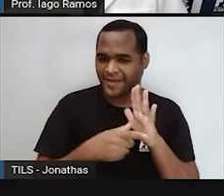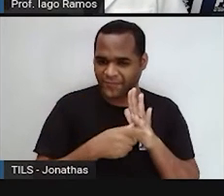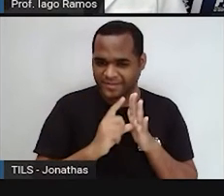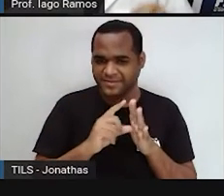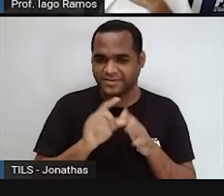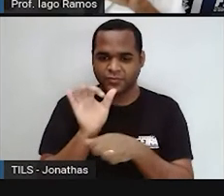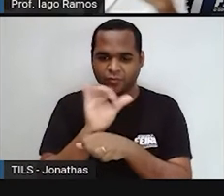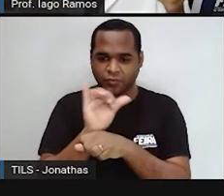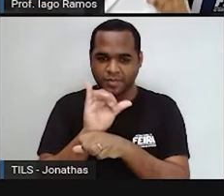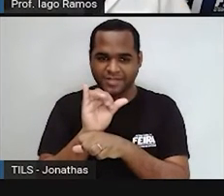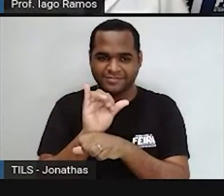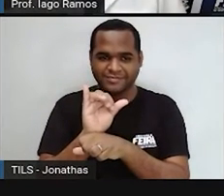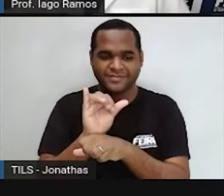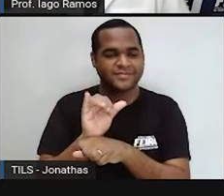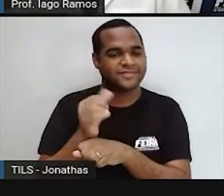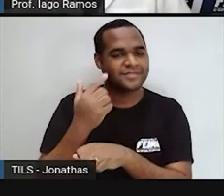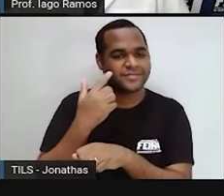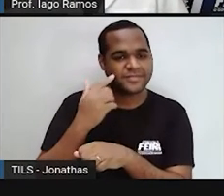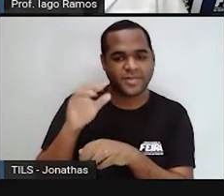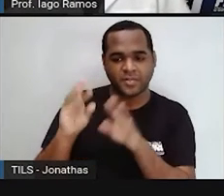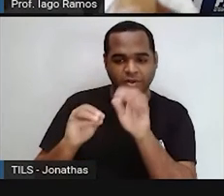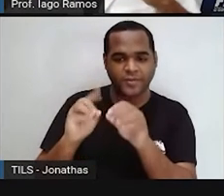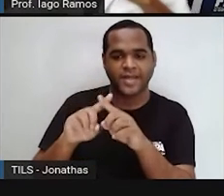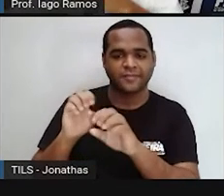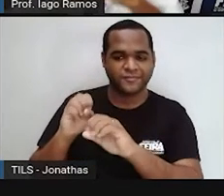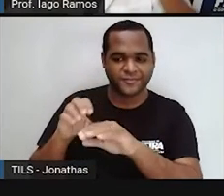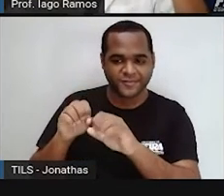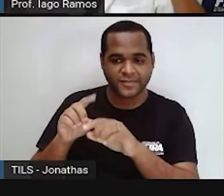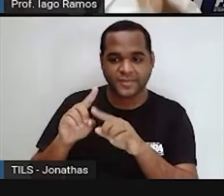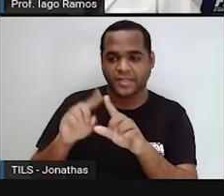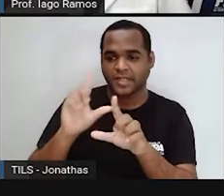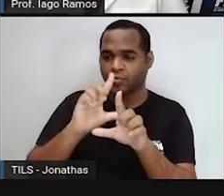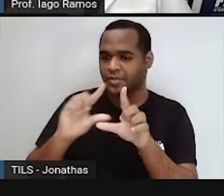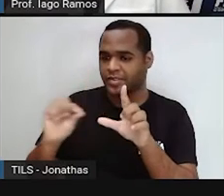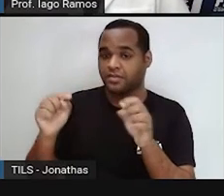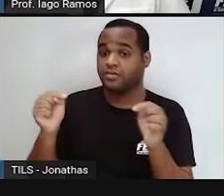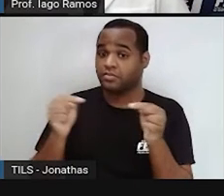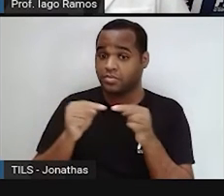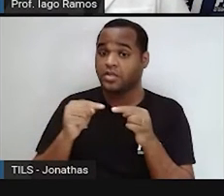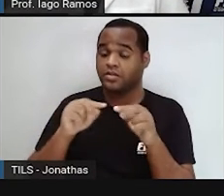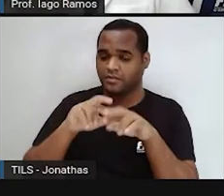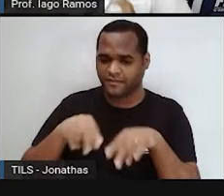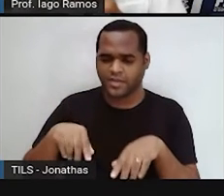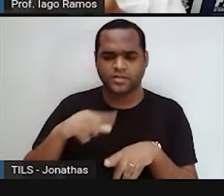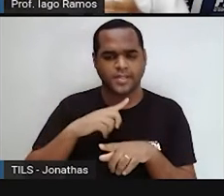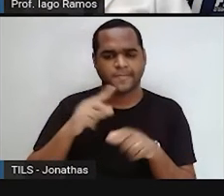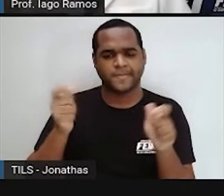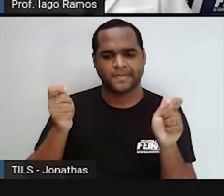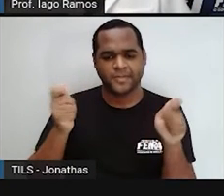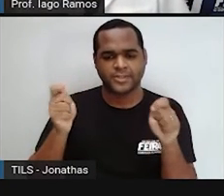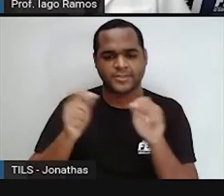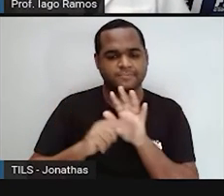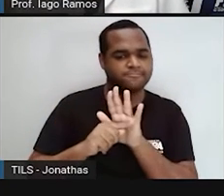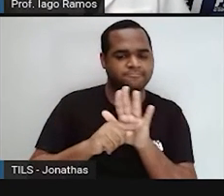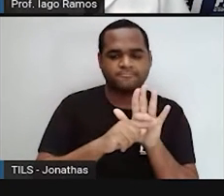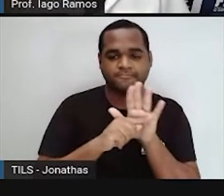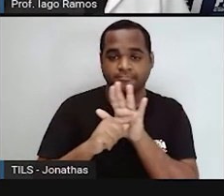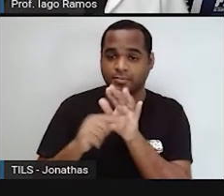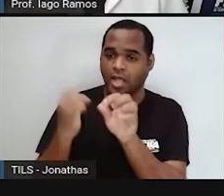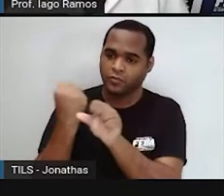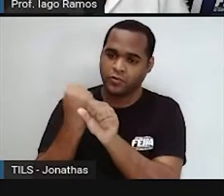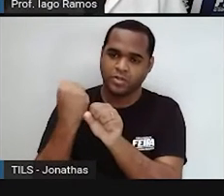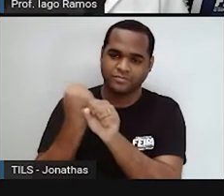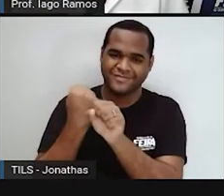da no YouTube na descrição da aula tem um link esse link traz um material que vai te ajudar a construir